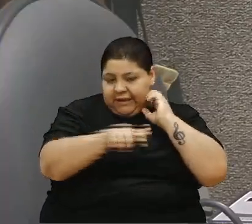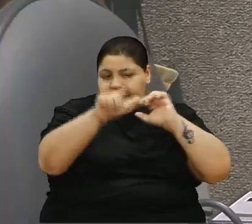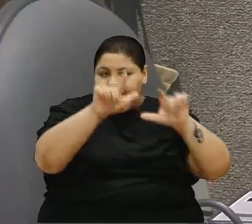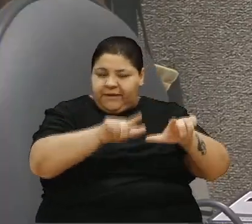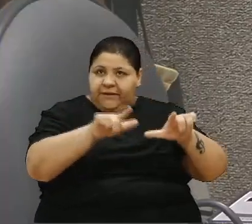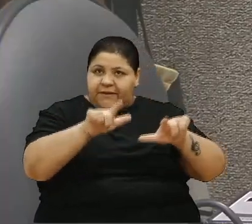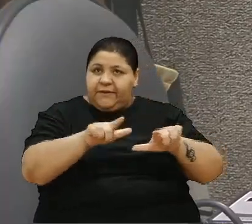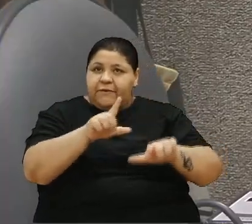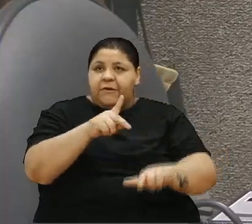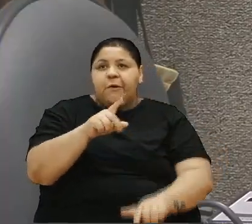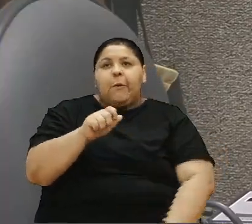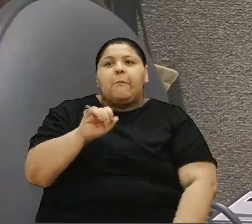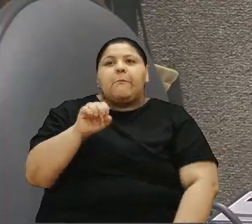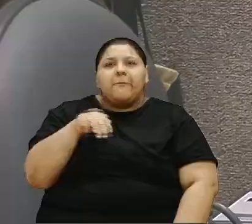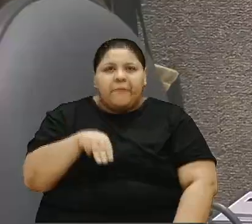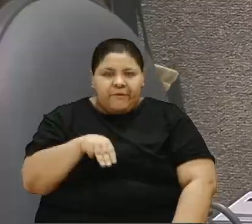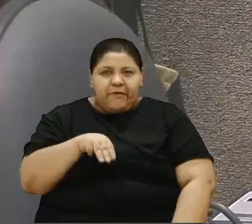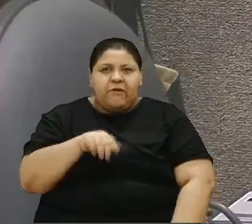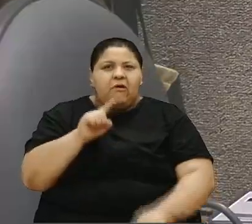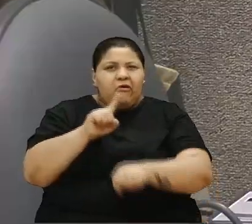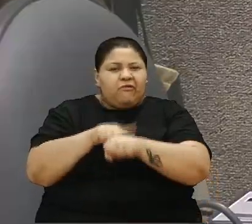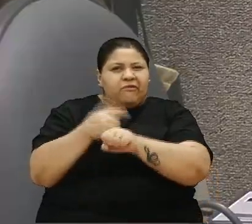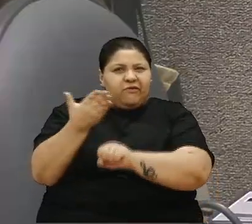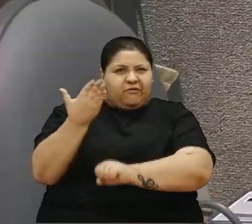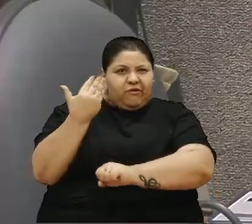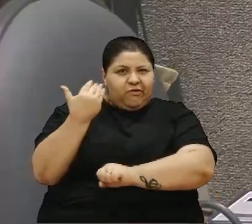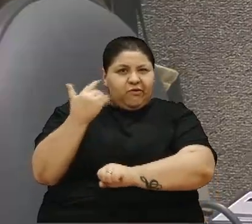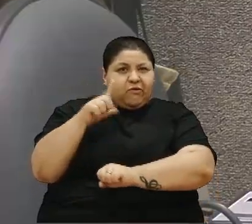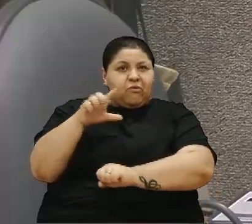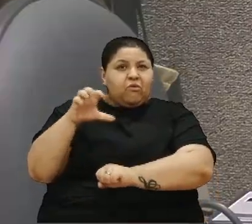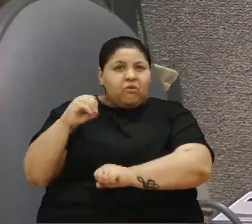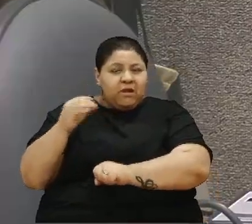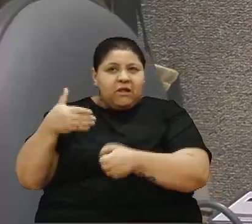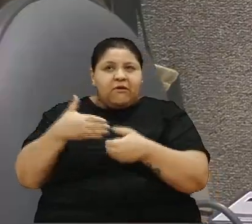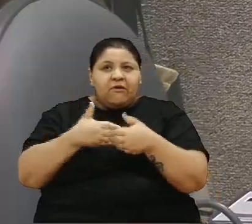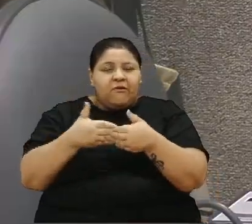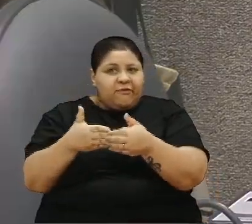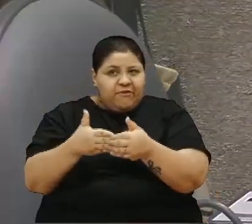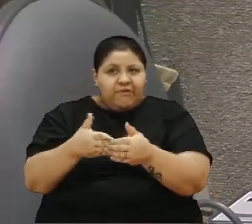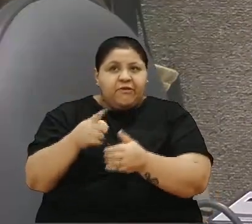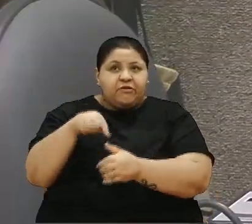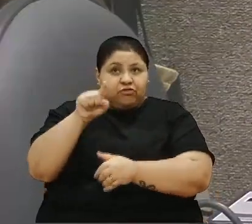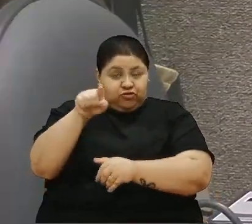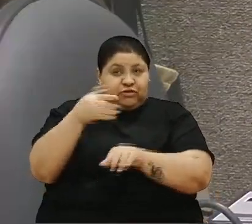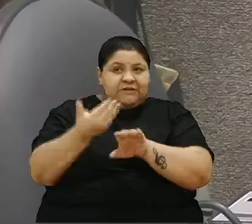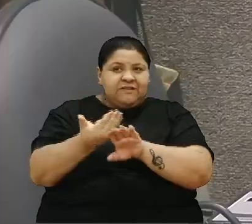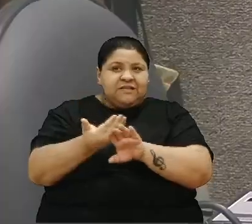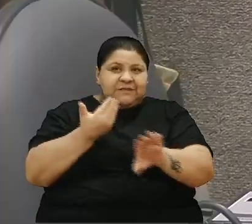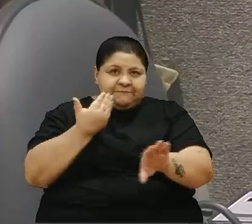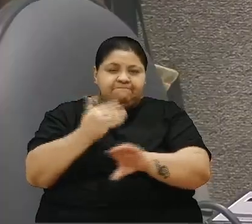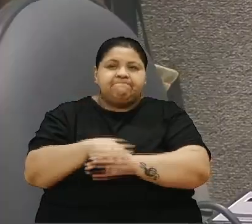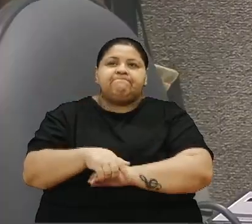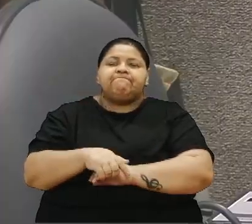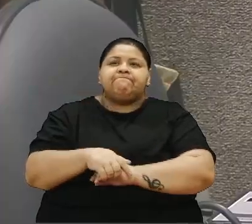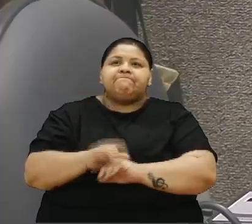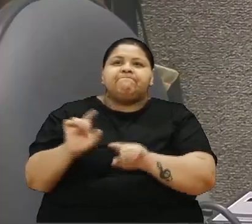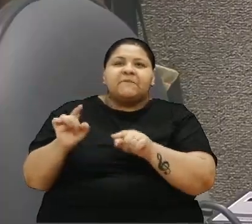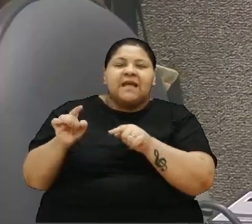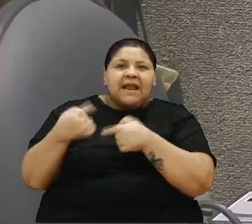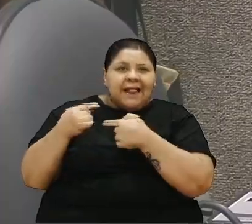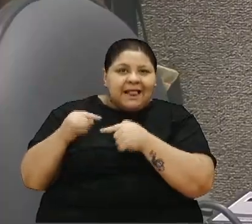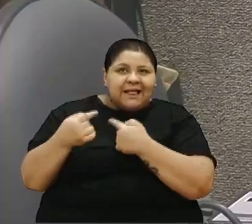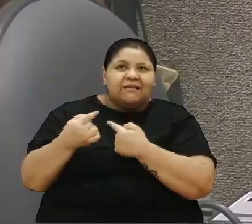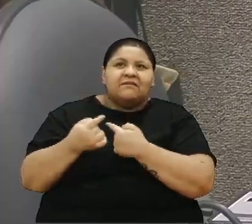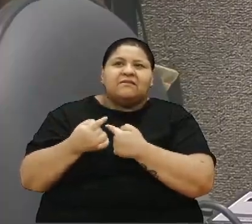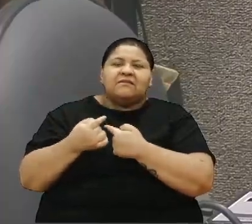o seu Paim, há um tempinho atrás, o Léo ainda me acompanhou nessa visita que o senhor estava de licença, e a reclamação também